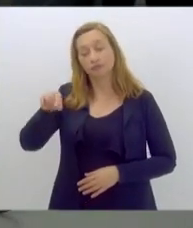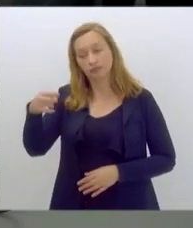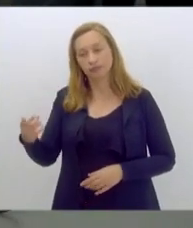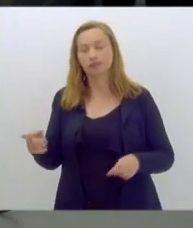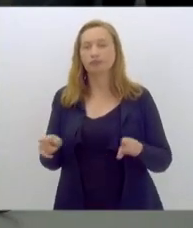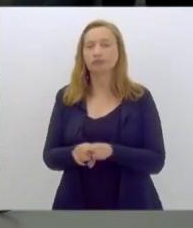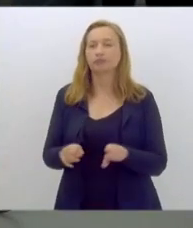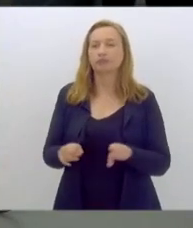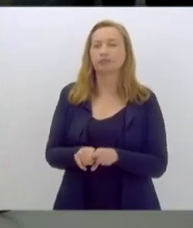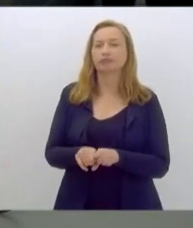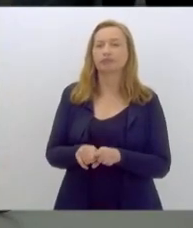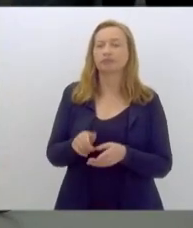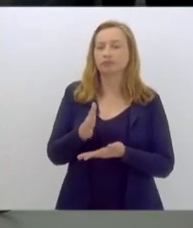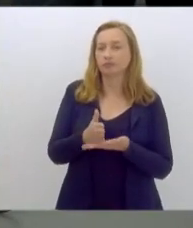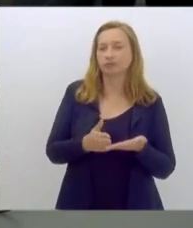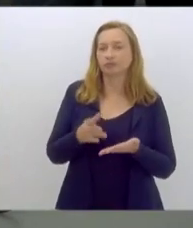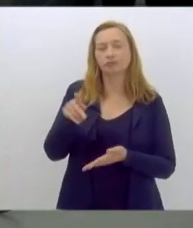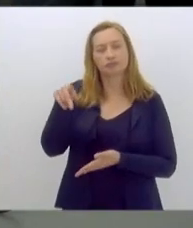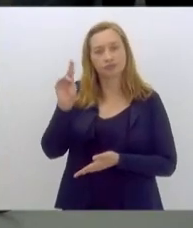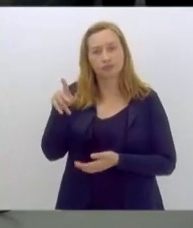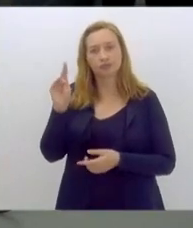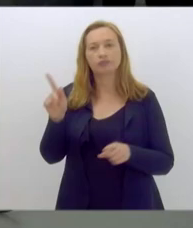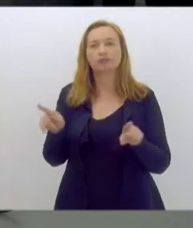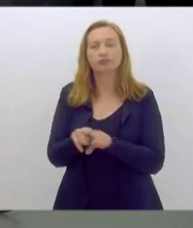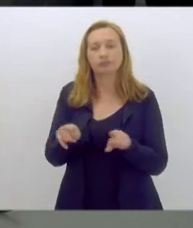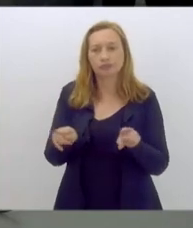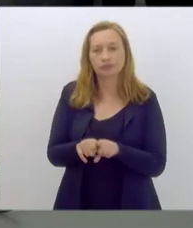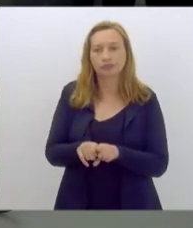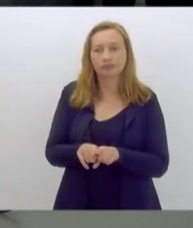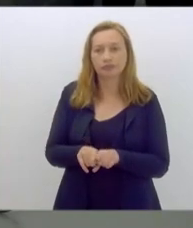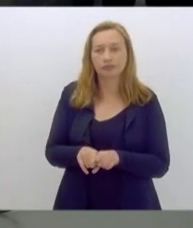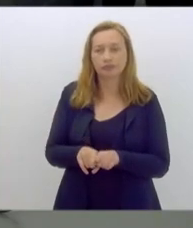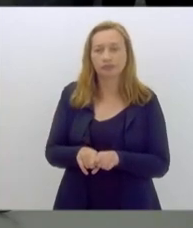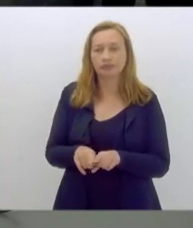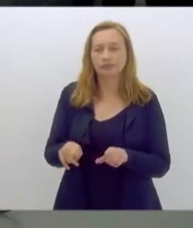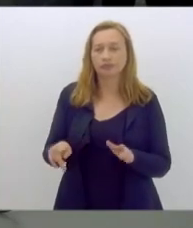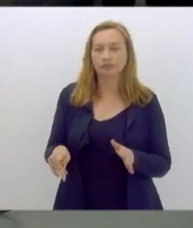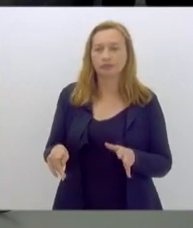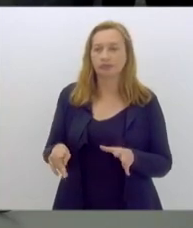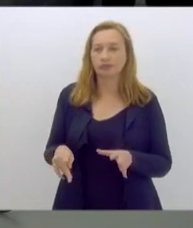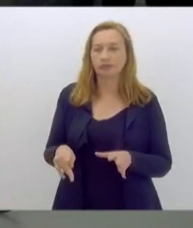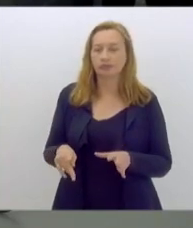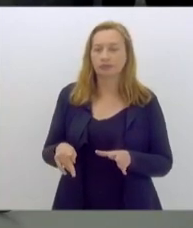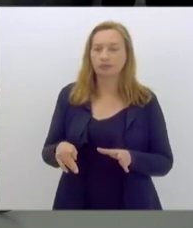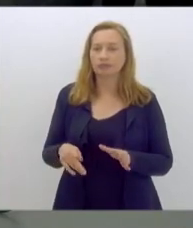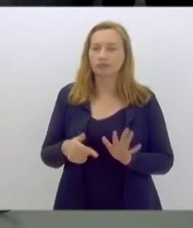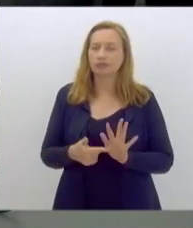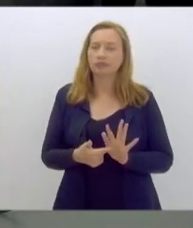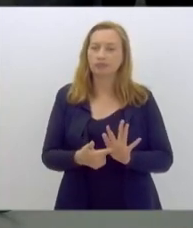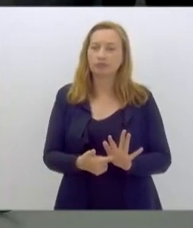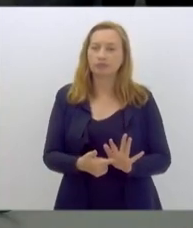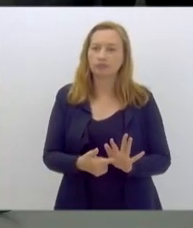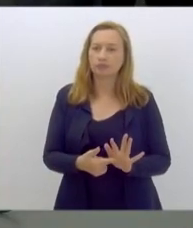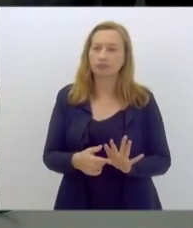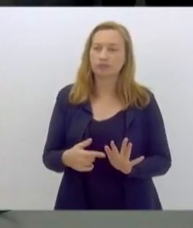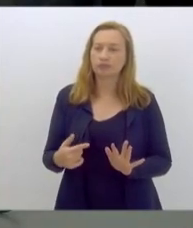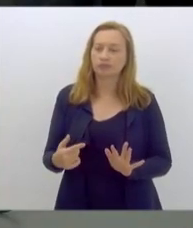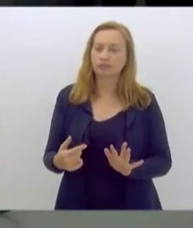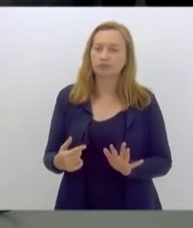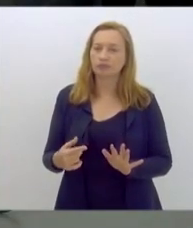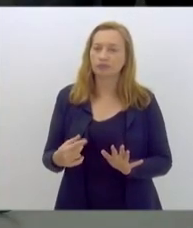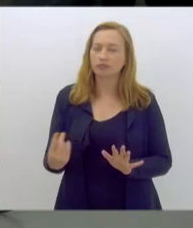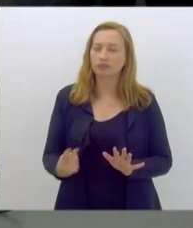parte dos royalties também que também é tesouro porque isso é contabilizado como fundo como aporte no fundo